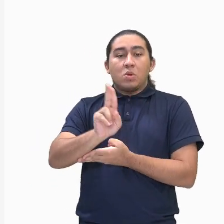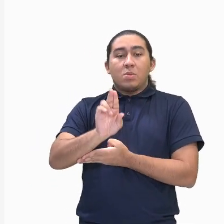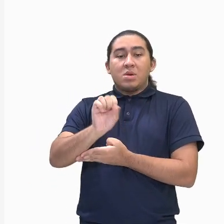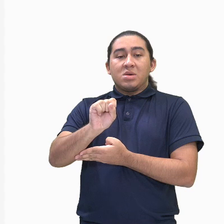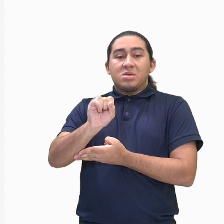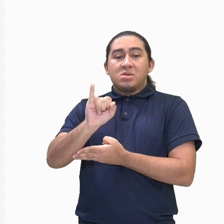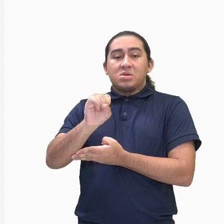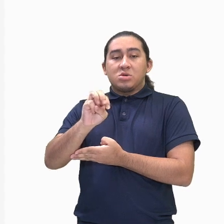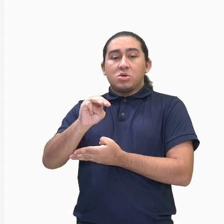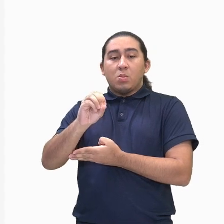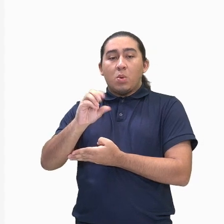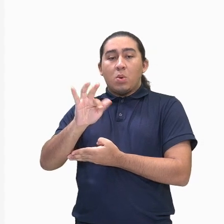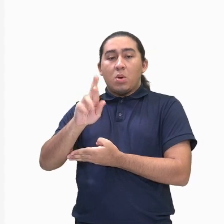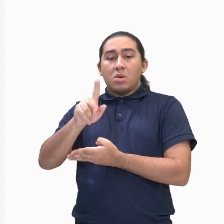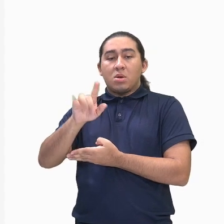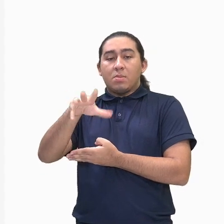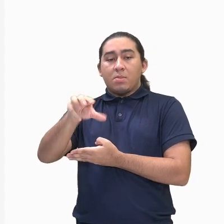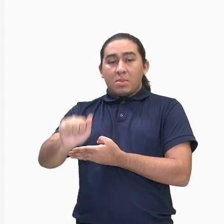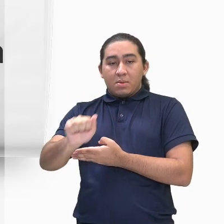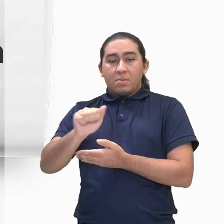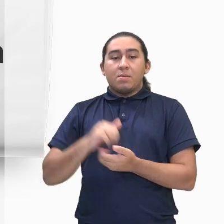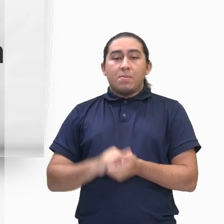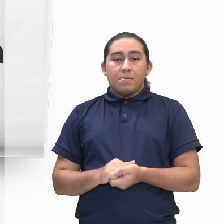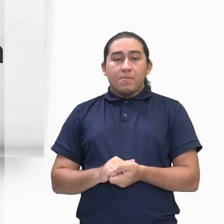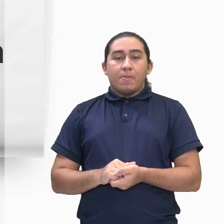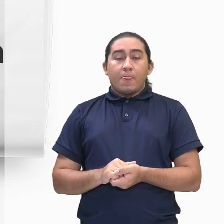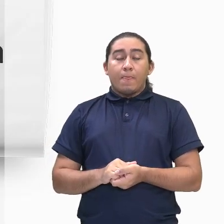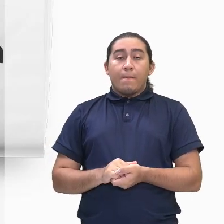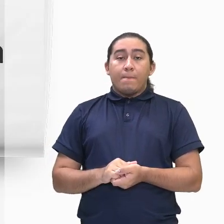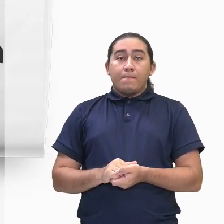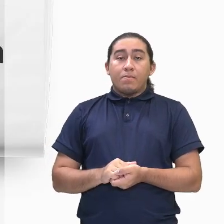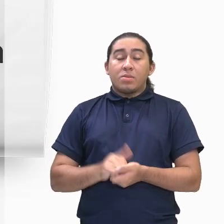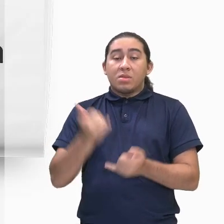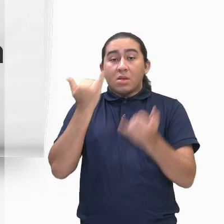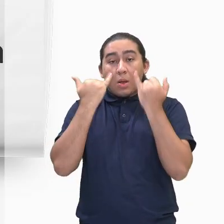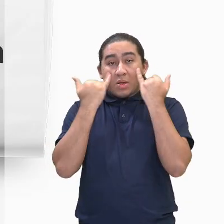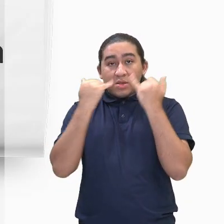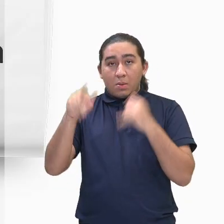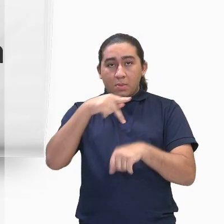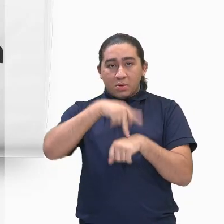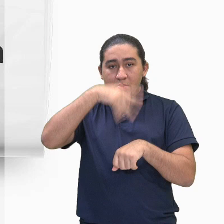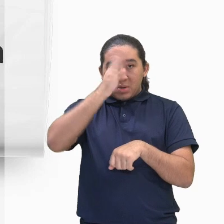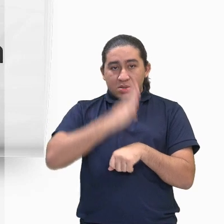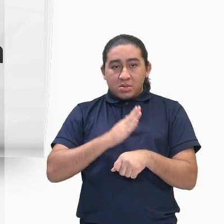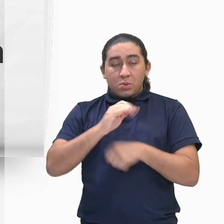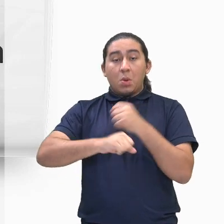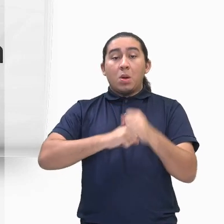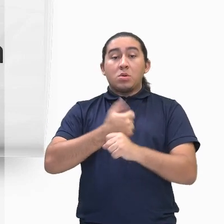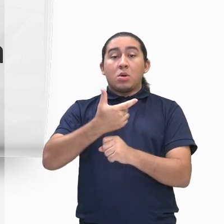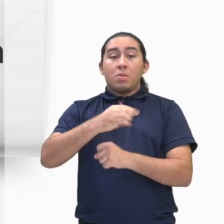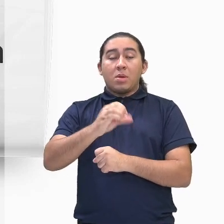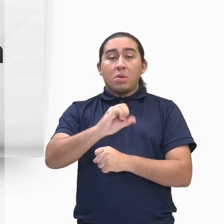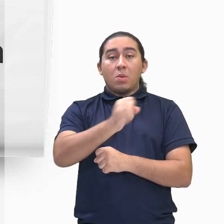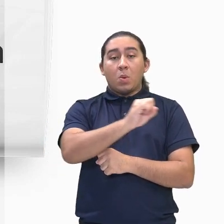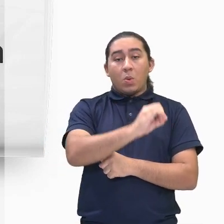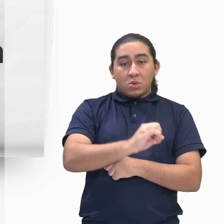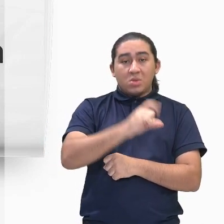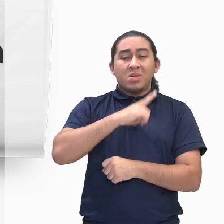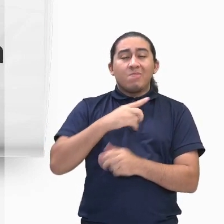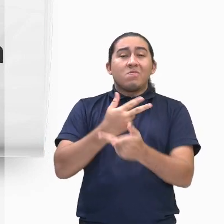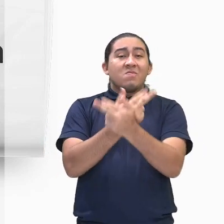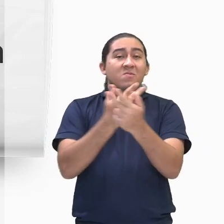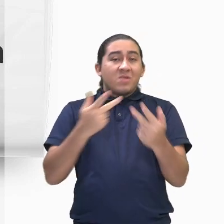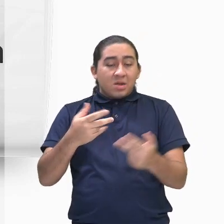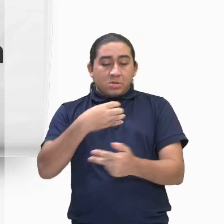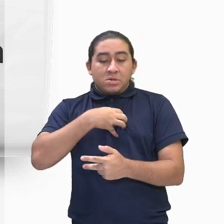a gente tem algumas notícias sobre os terremotos no Brasil. Olha só. No ano de 2008, foram registrados inúmeros tremores no país.